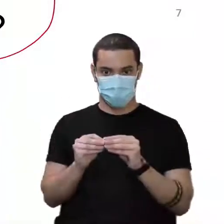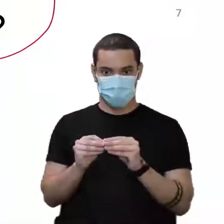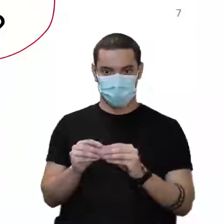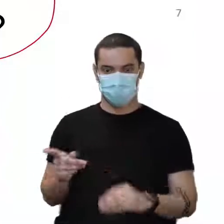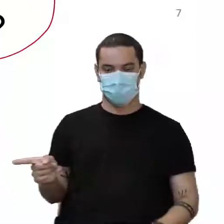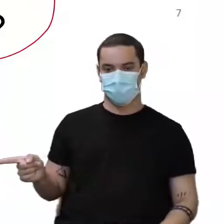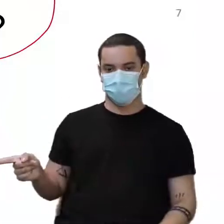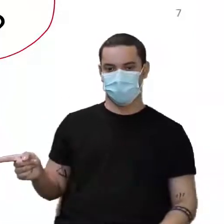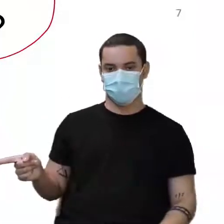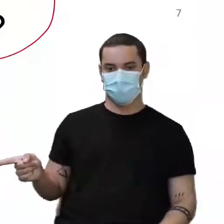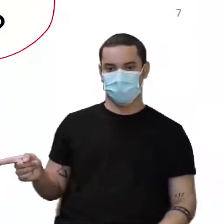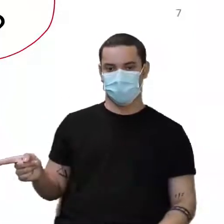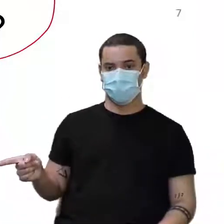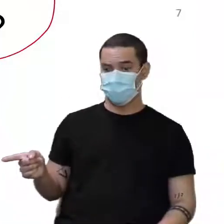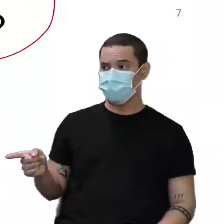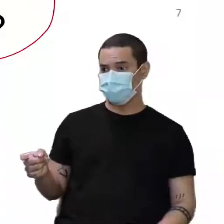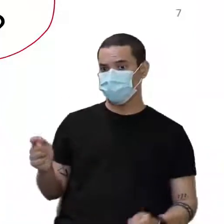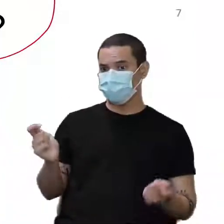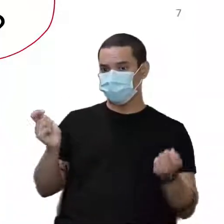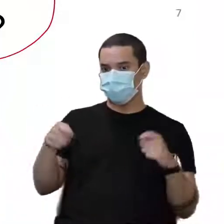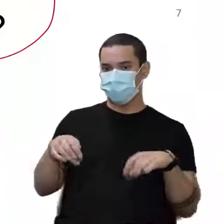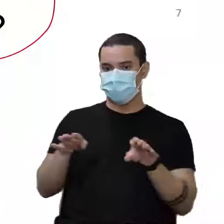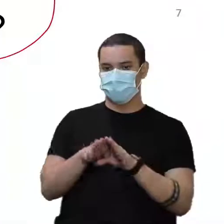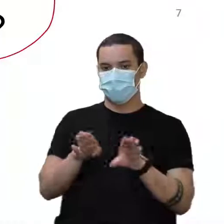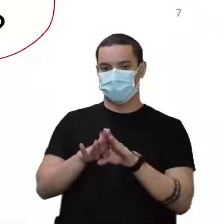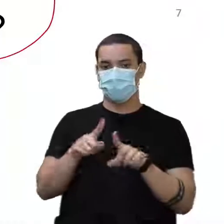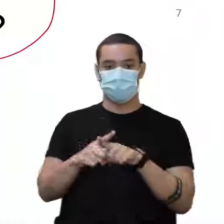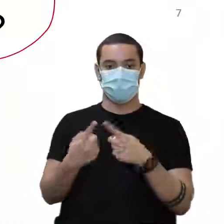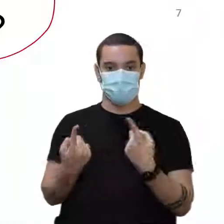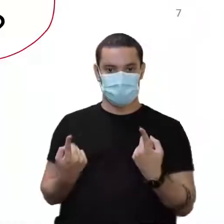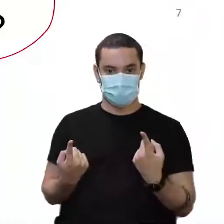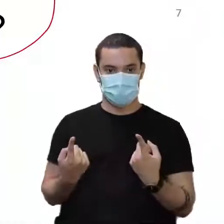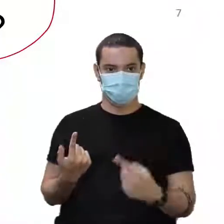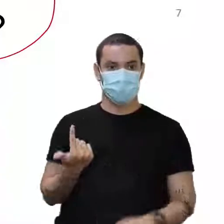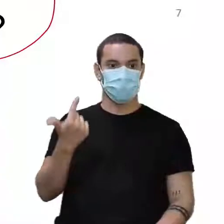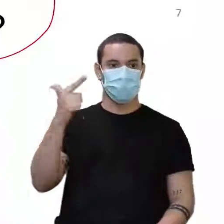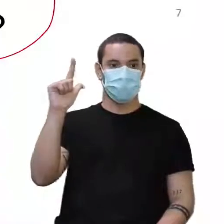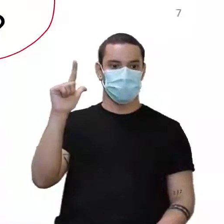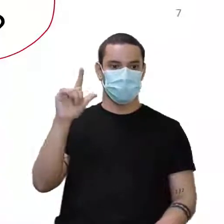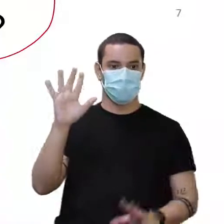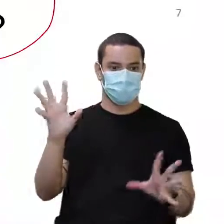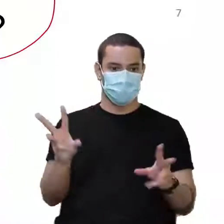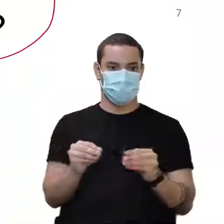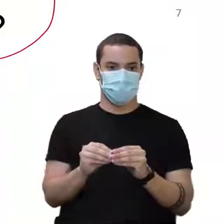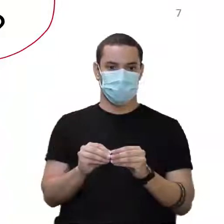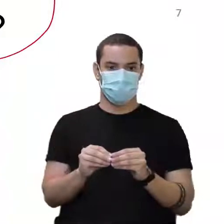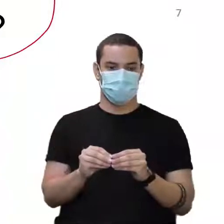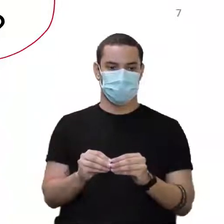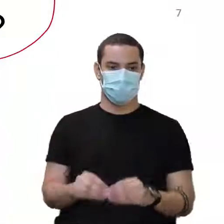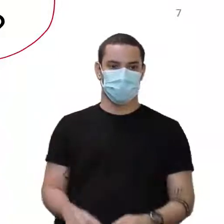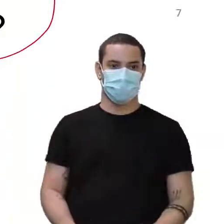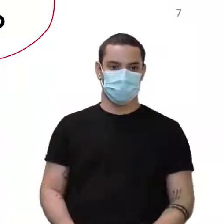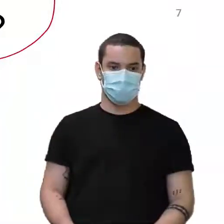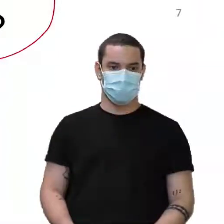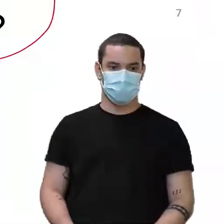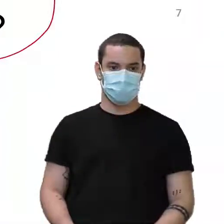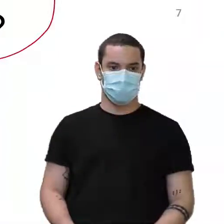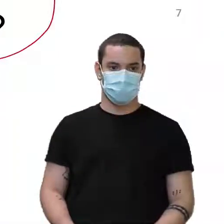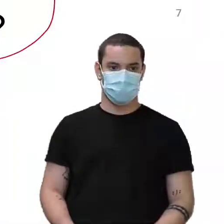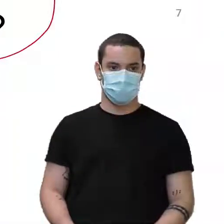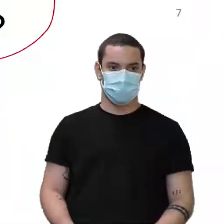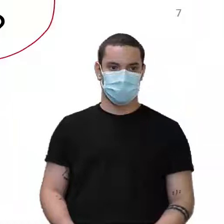assim. Também, da mesma forma. E o she has, contraído, também fica, nossa, esse meu S está